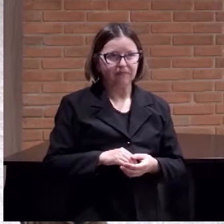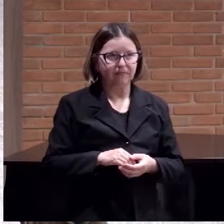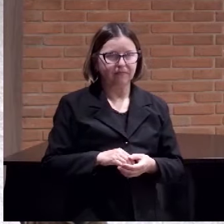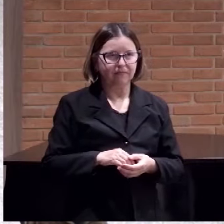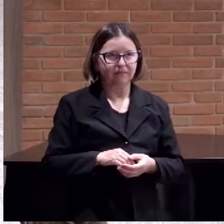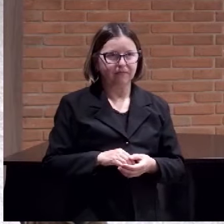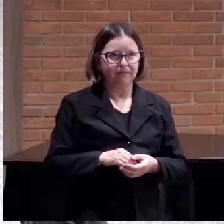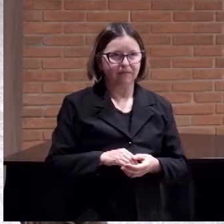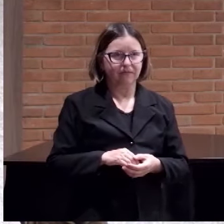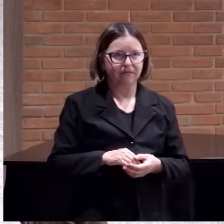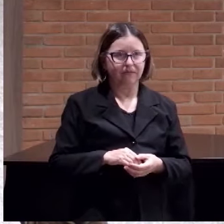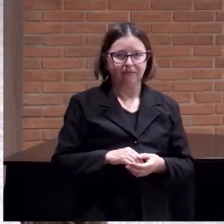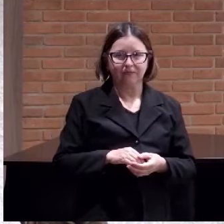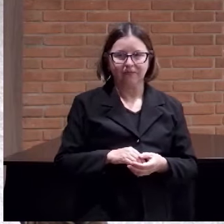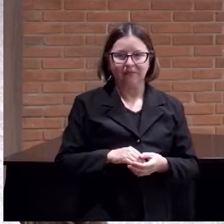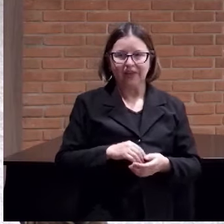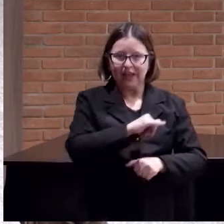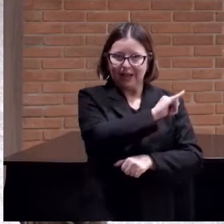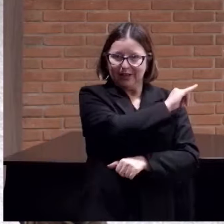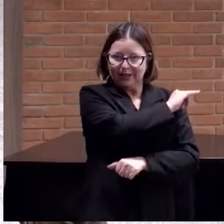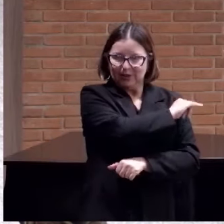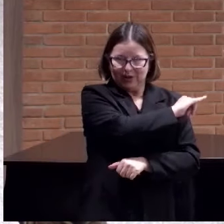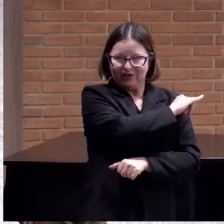Lá no estado do Rio de Janeiro,